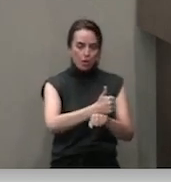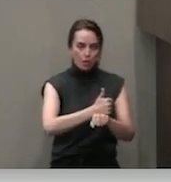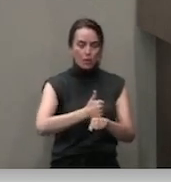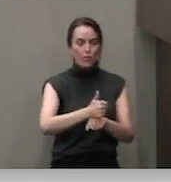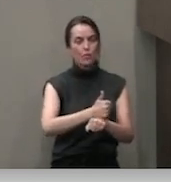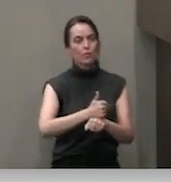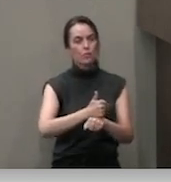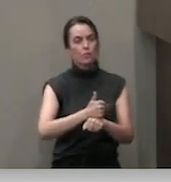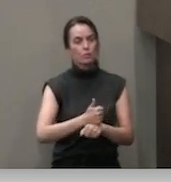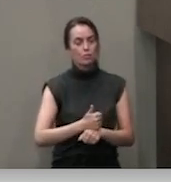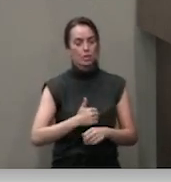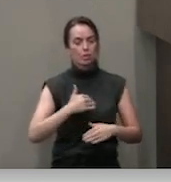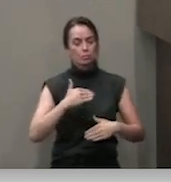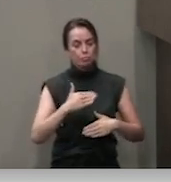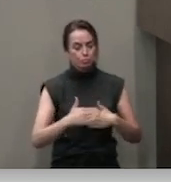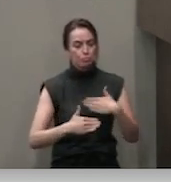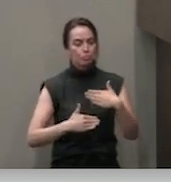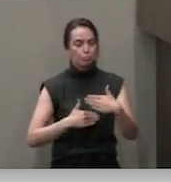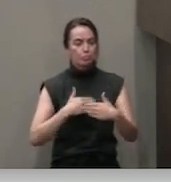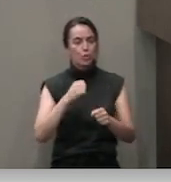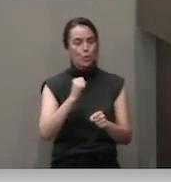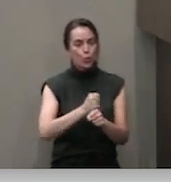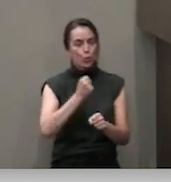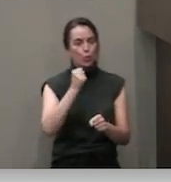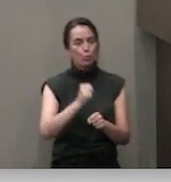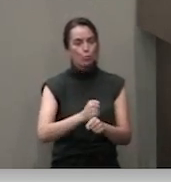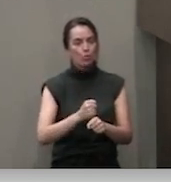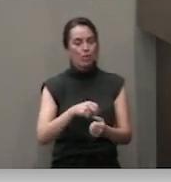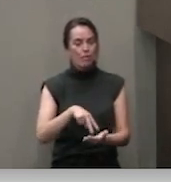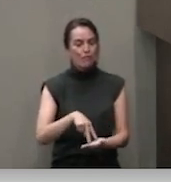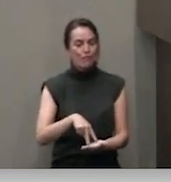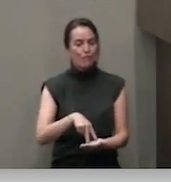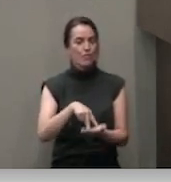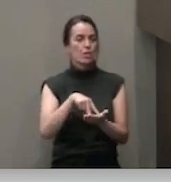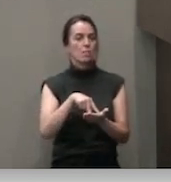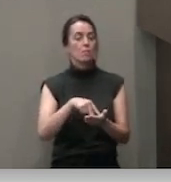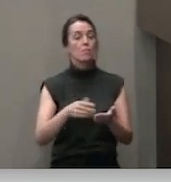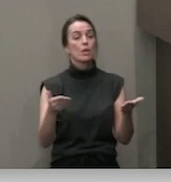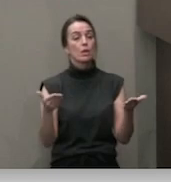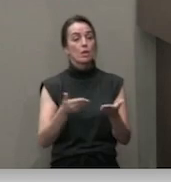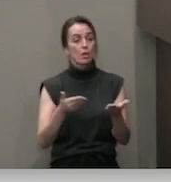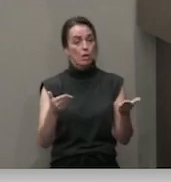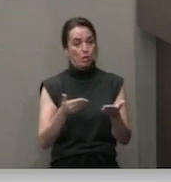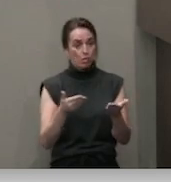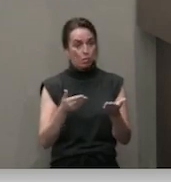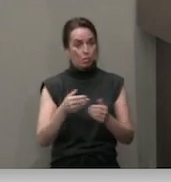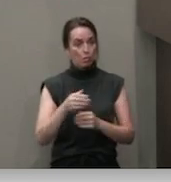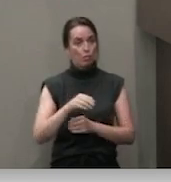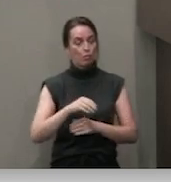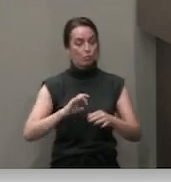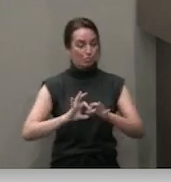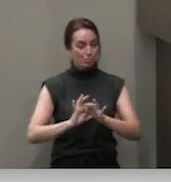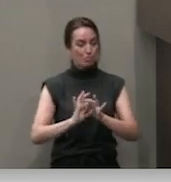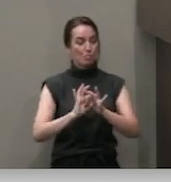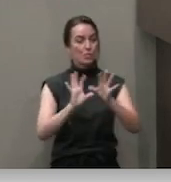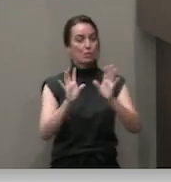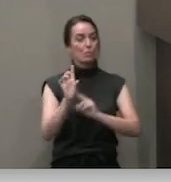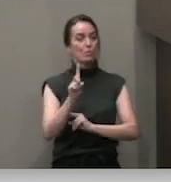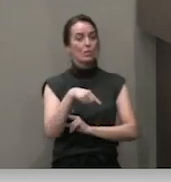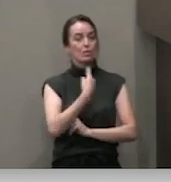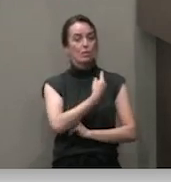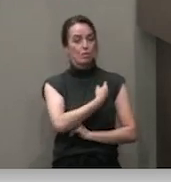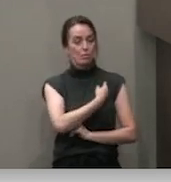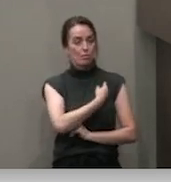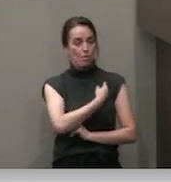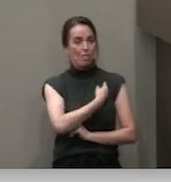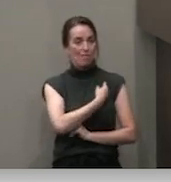Constru este alicerce que hoje proporciona que nós estejamos eu diria